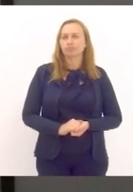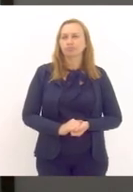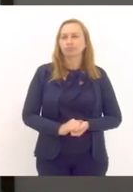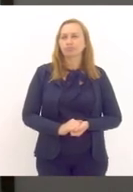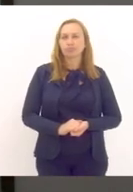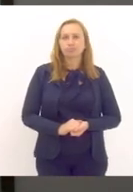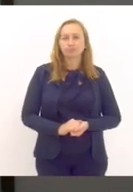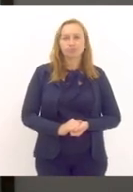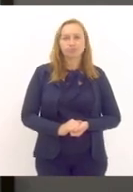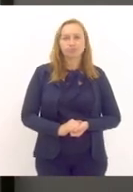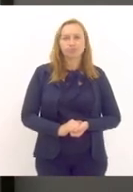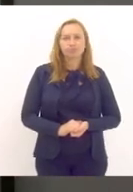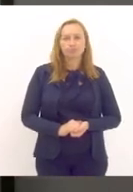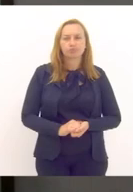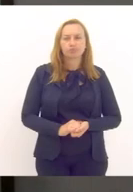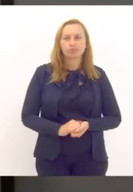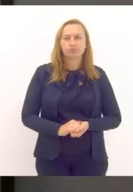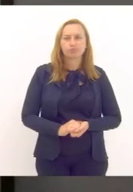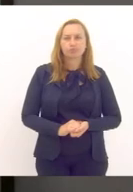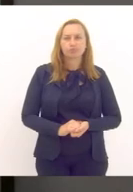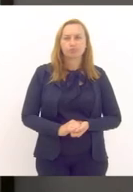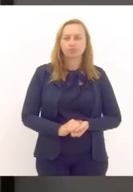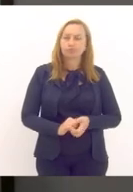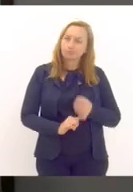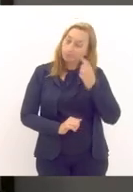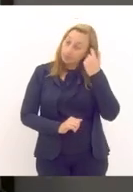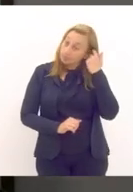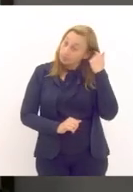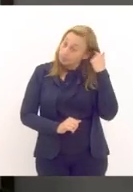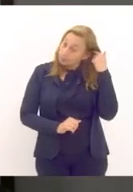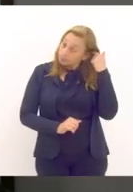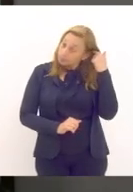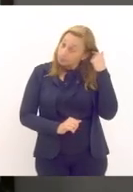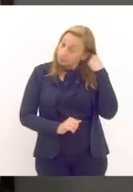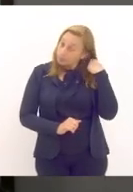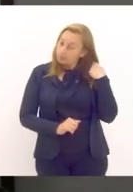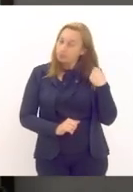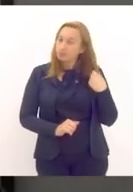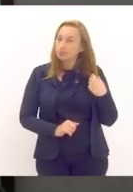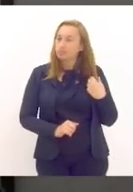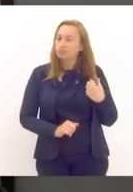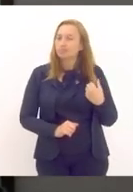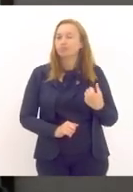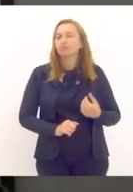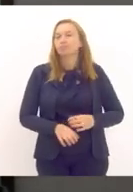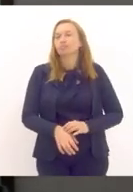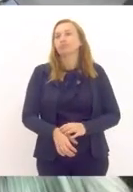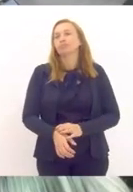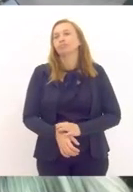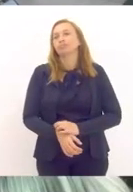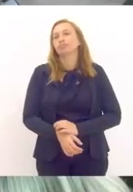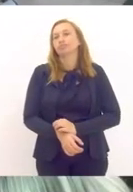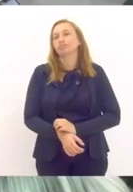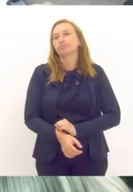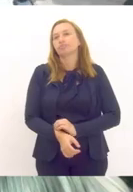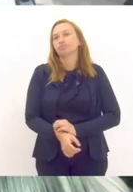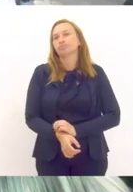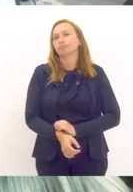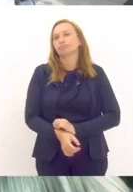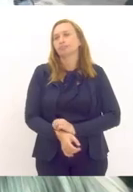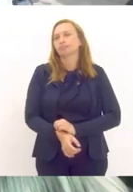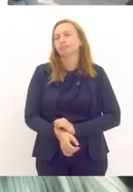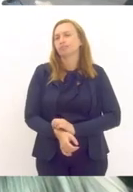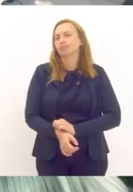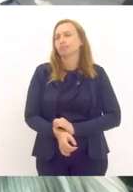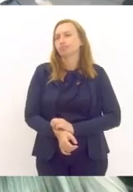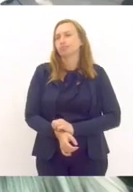aí para ficar... Um gráfico, um negocinho para mexer o... Hein, Ada, tem microfone para o